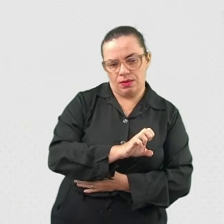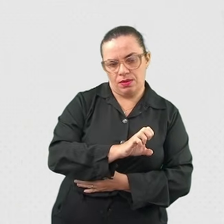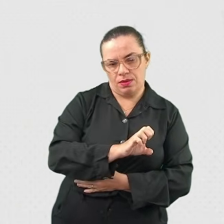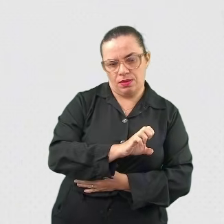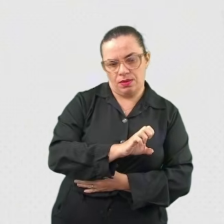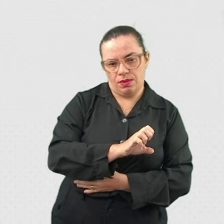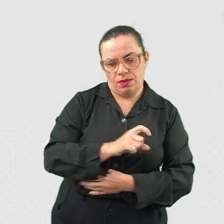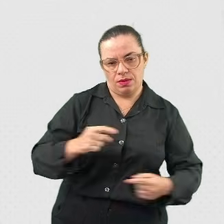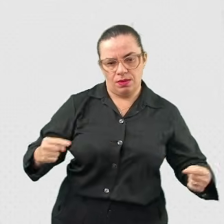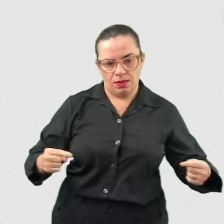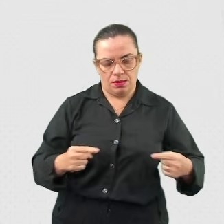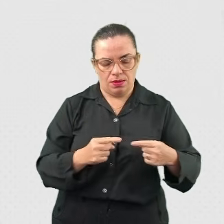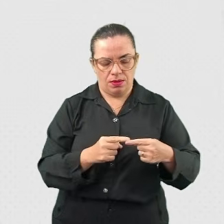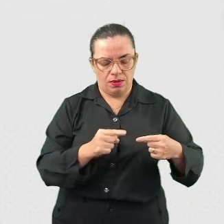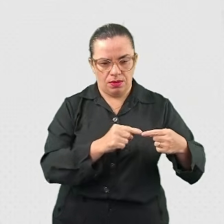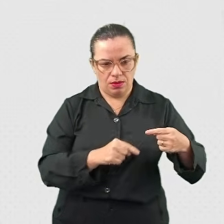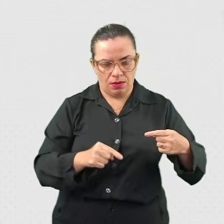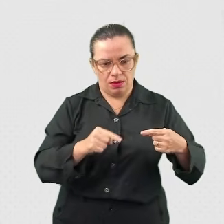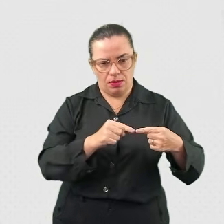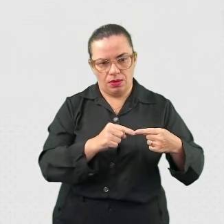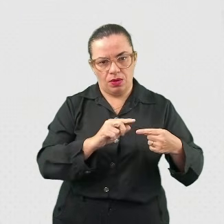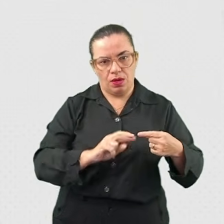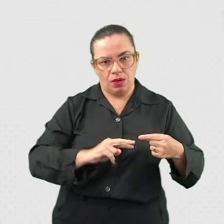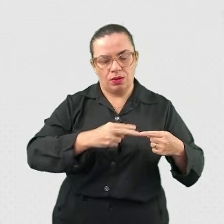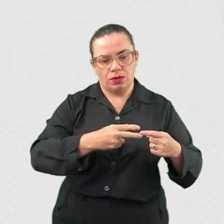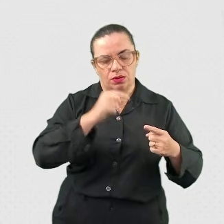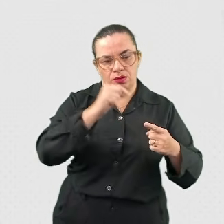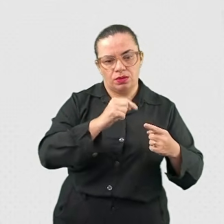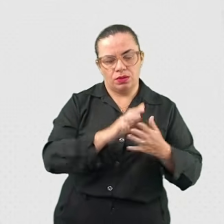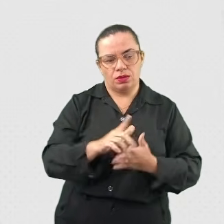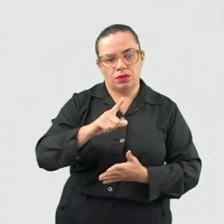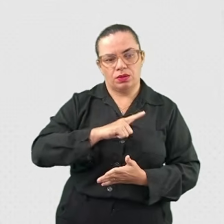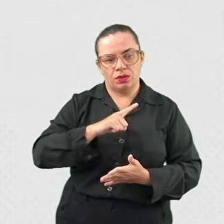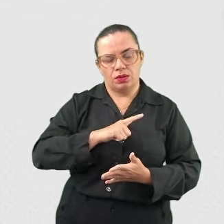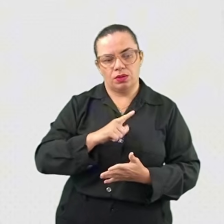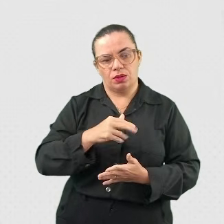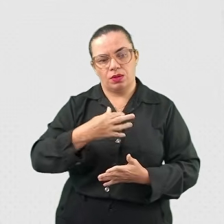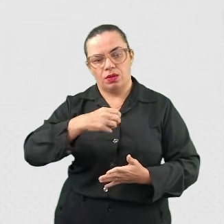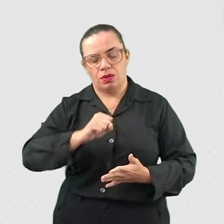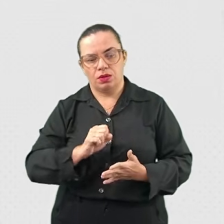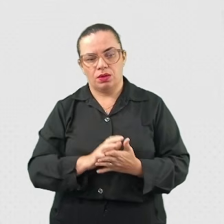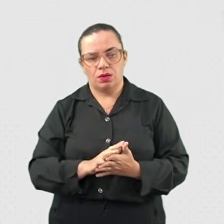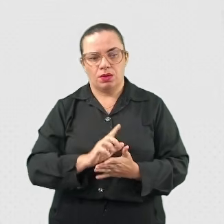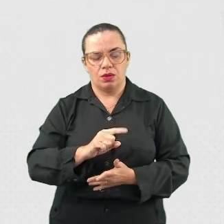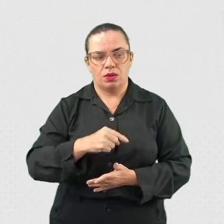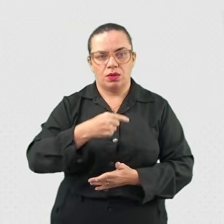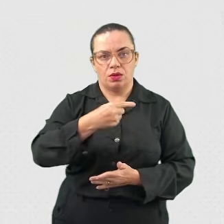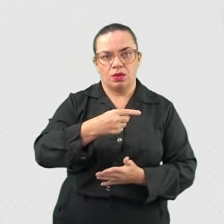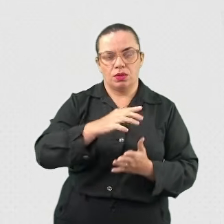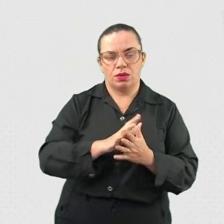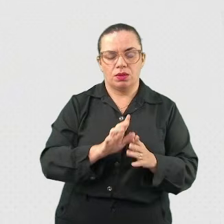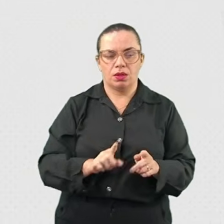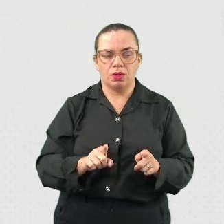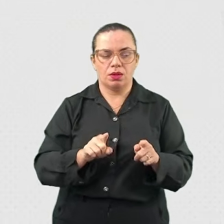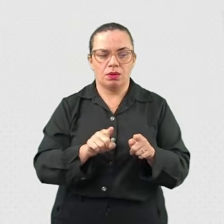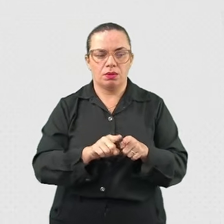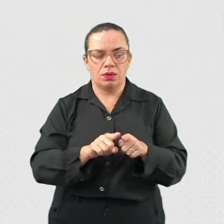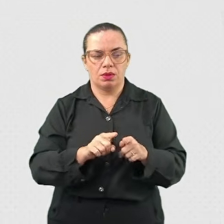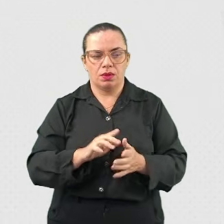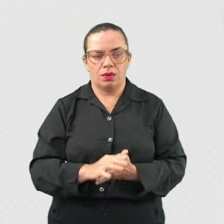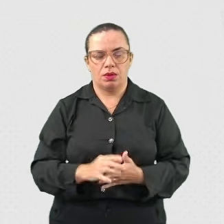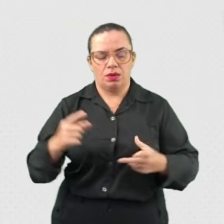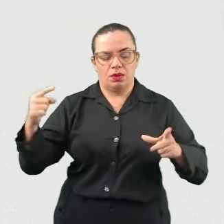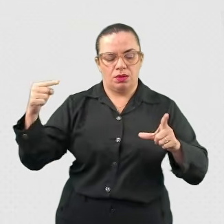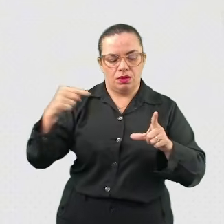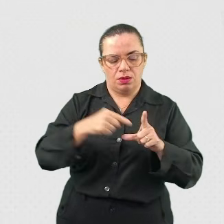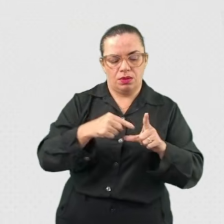dois vértices consecutivos, você tem um lado, né? Se eu ligo dois vértices que não são consecutivos, eu tenho uma